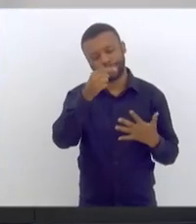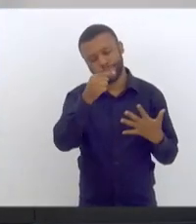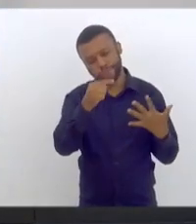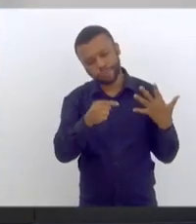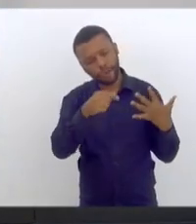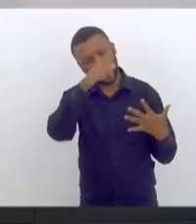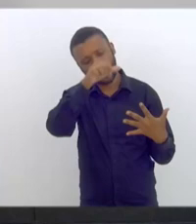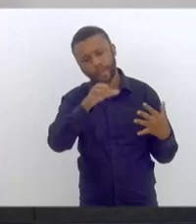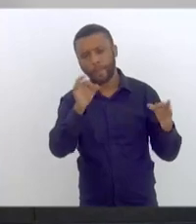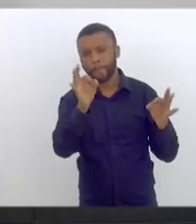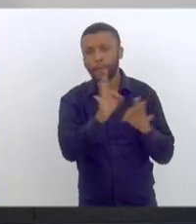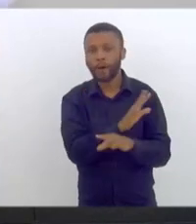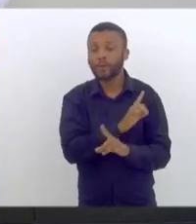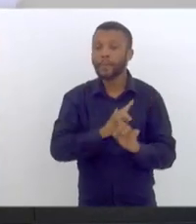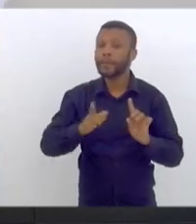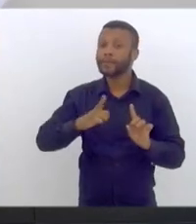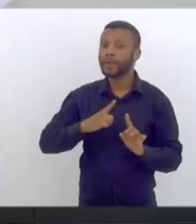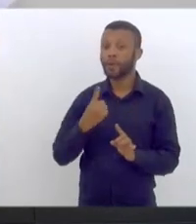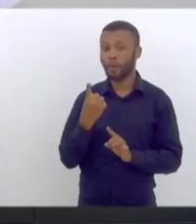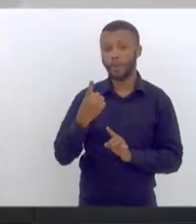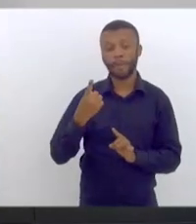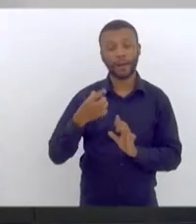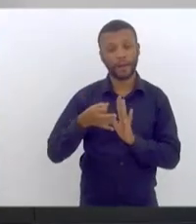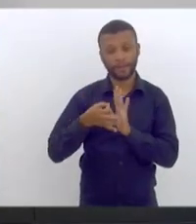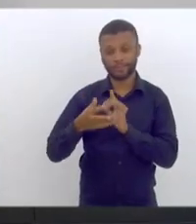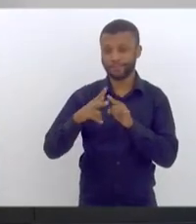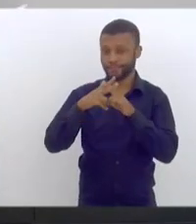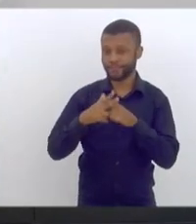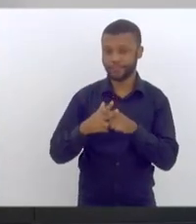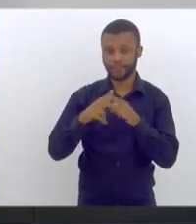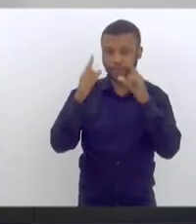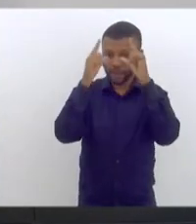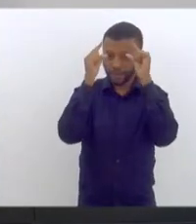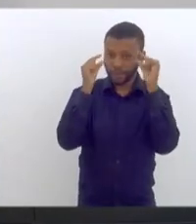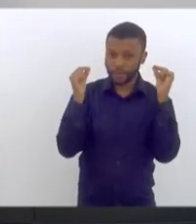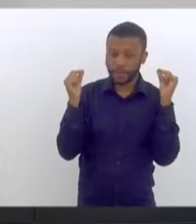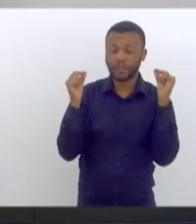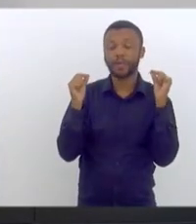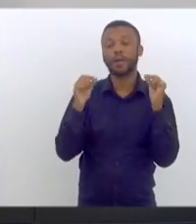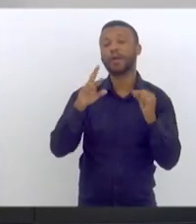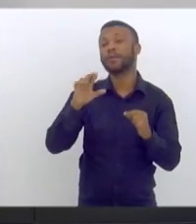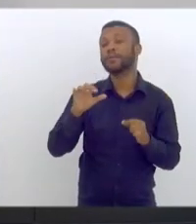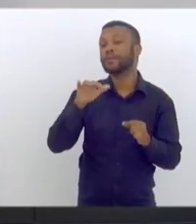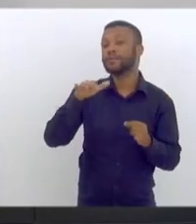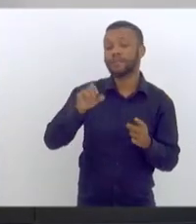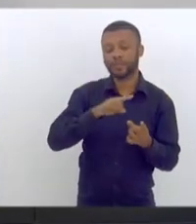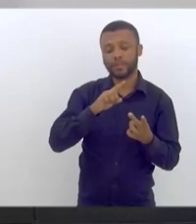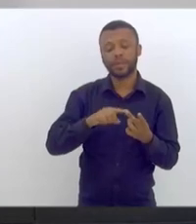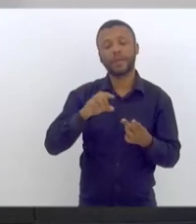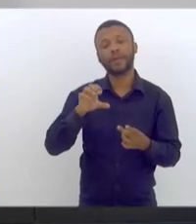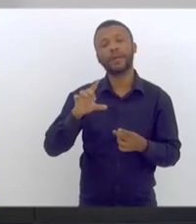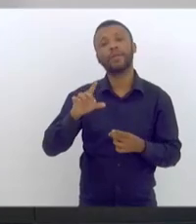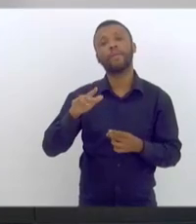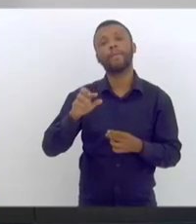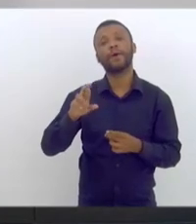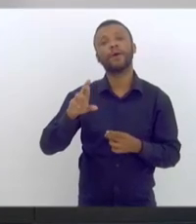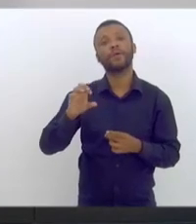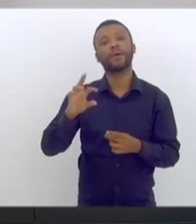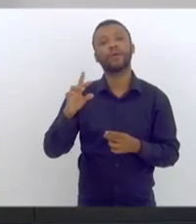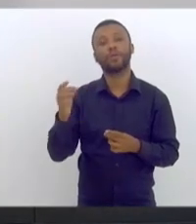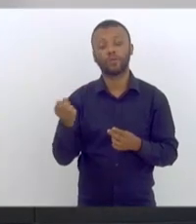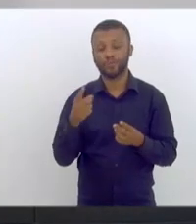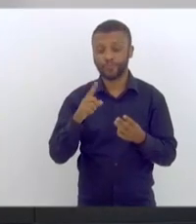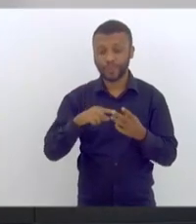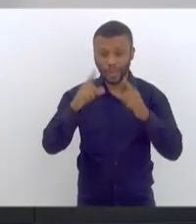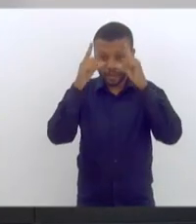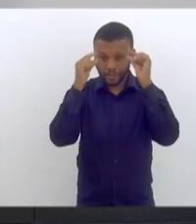mas tem uma da enfermeira Rejane e do outro do Eleomar Coelho a da enfermeira Rejane é 16